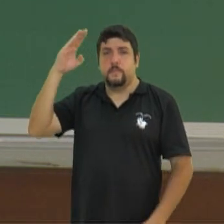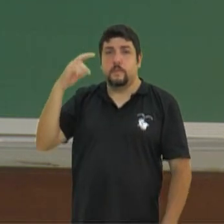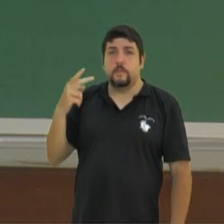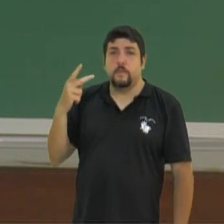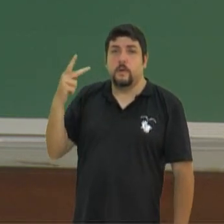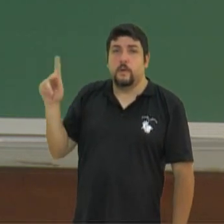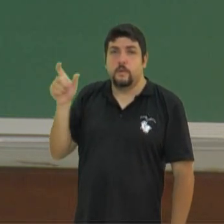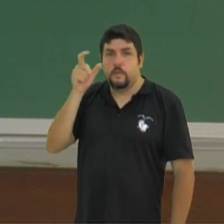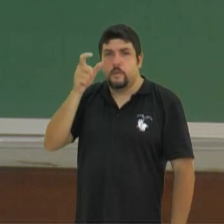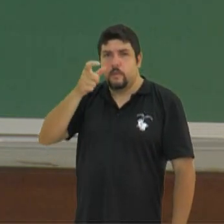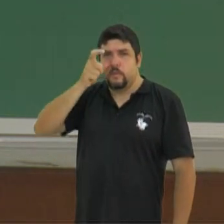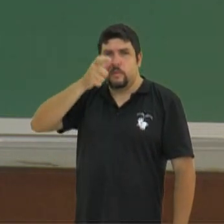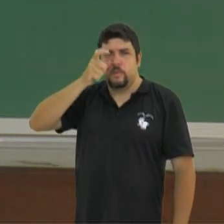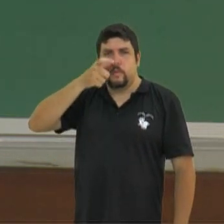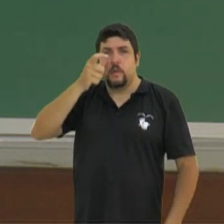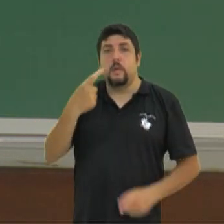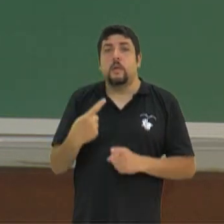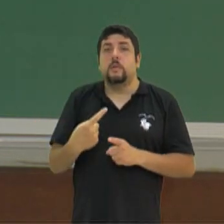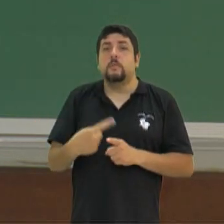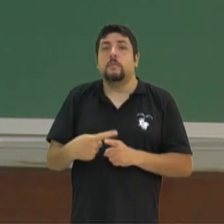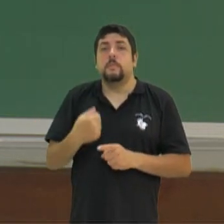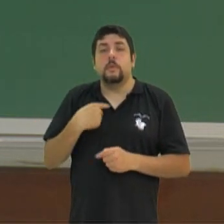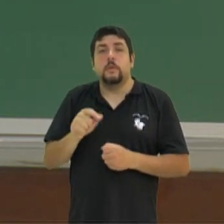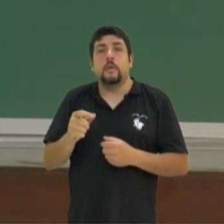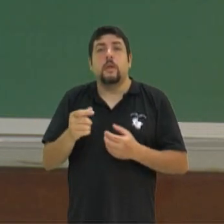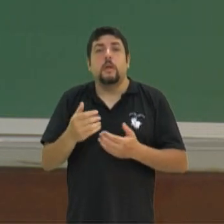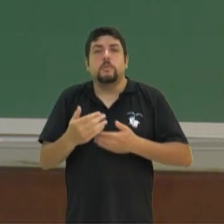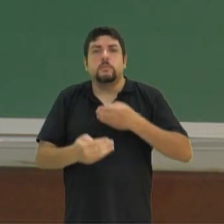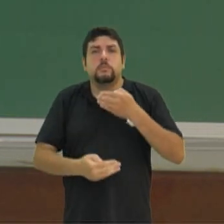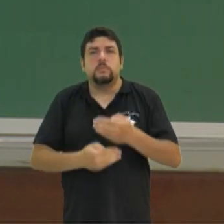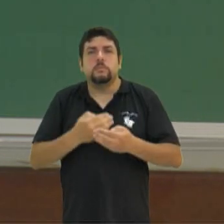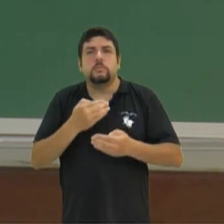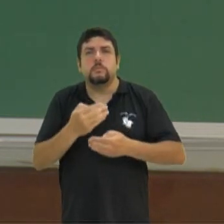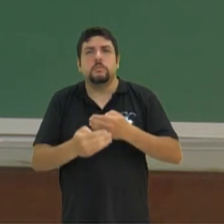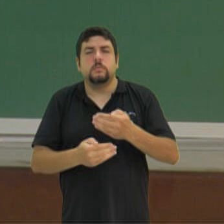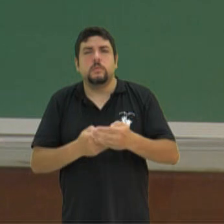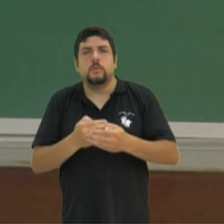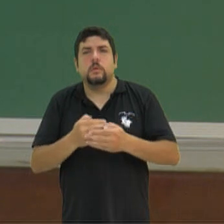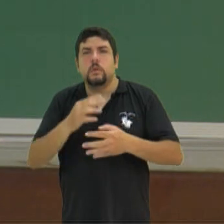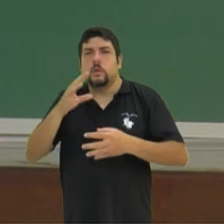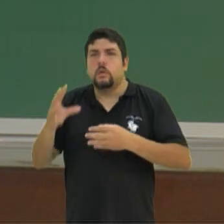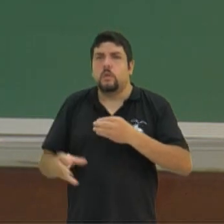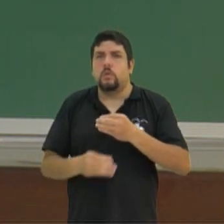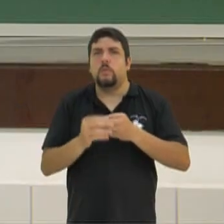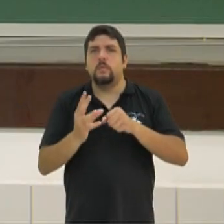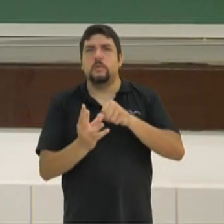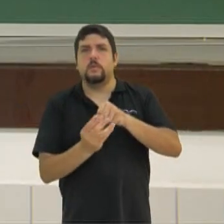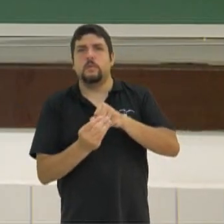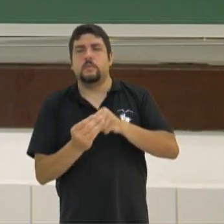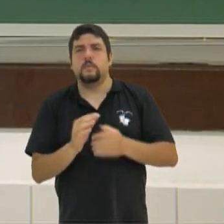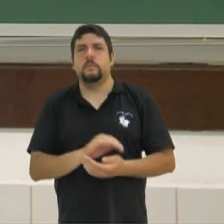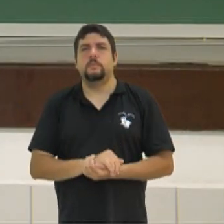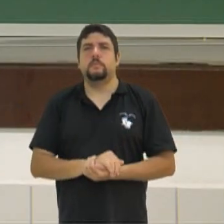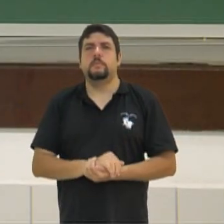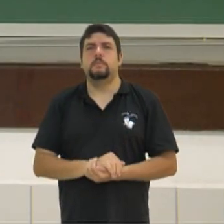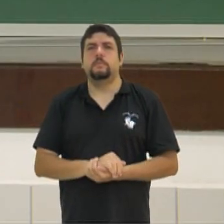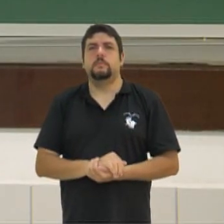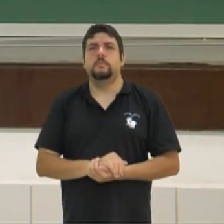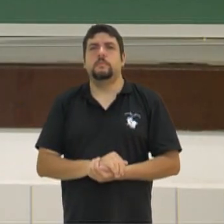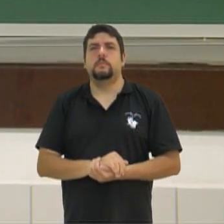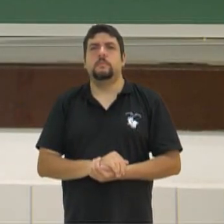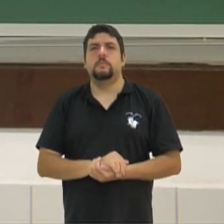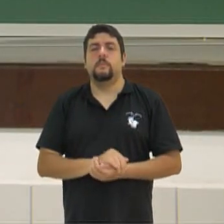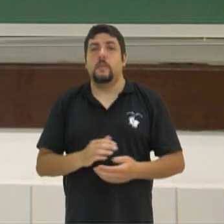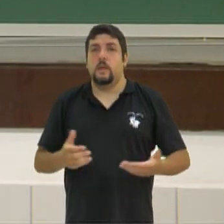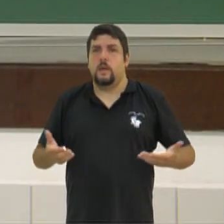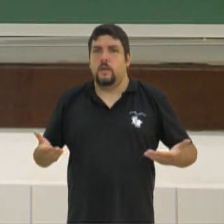porque a partir disso ele vai construir todos os outros conhecimentos, certo? Bom, pessoal, então